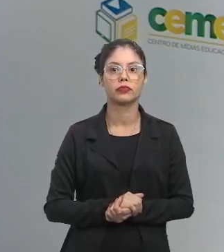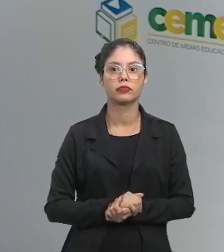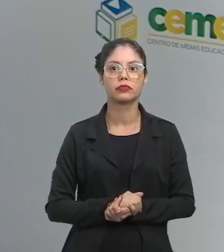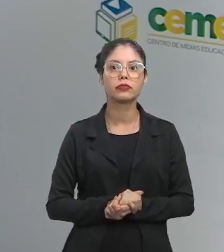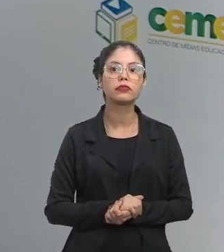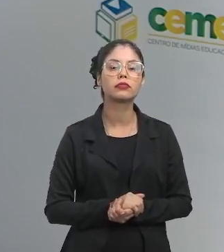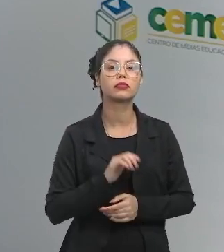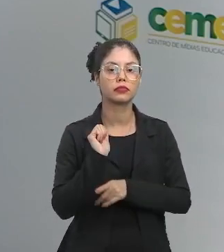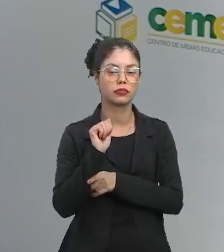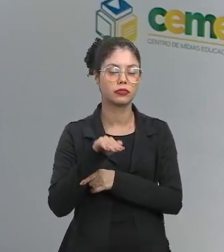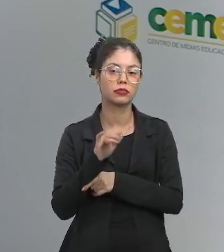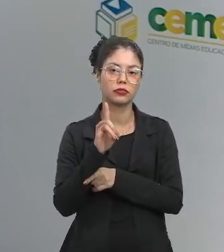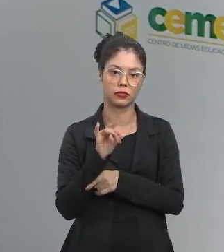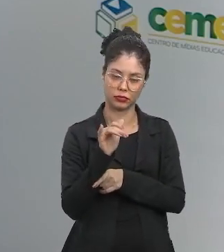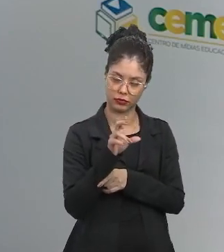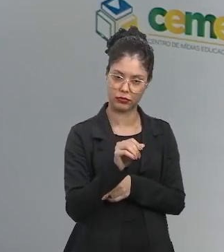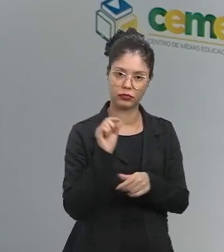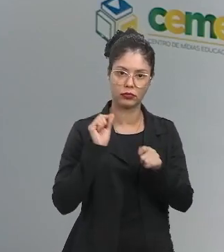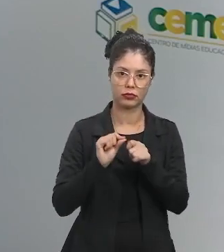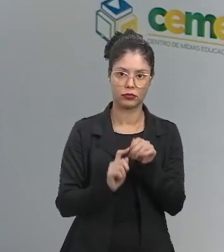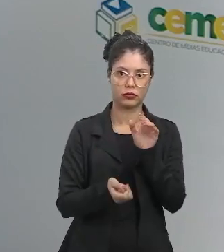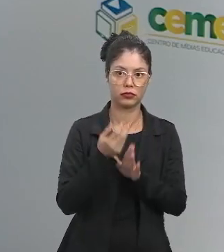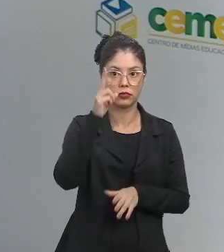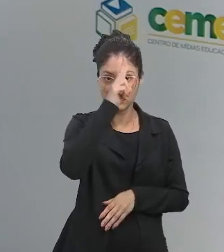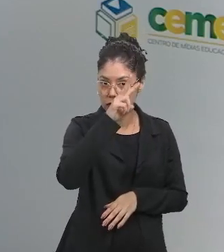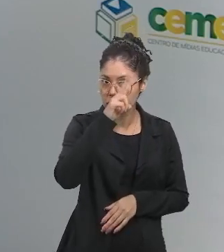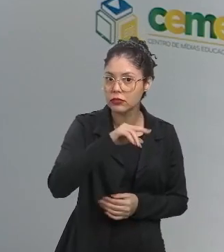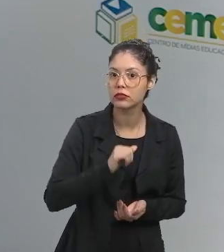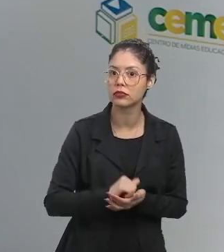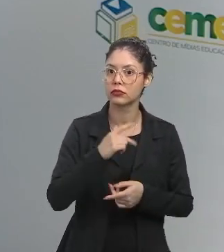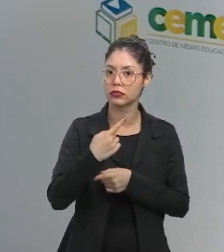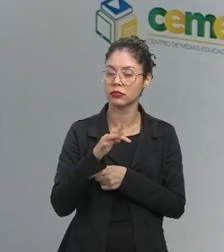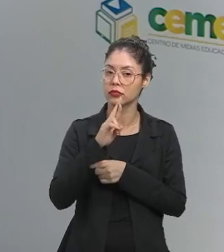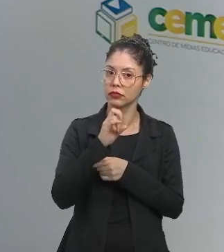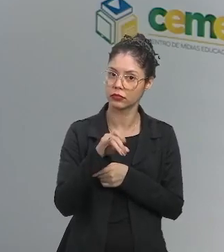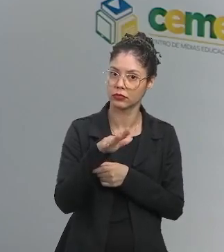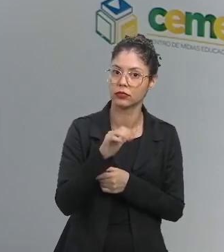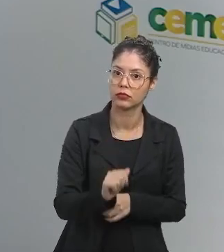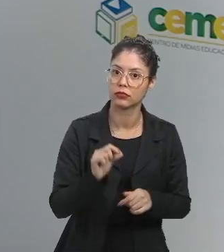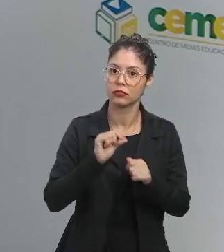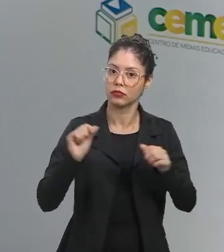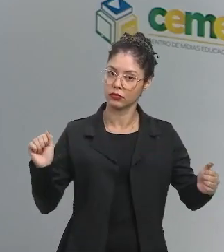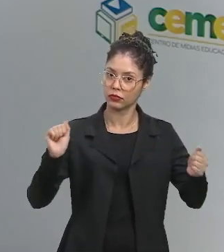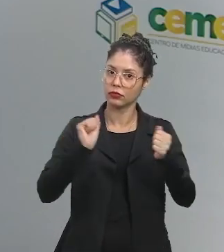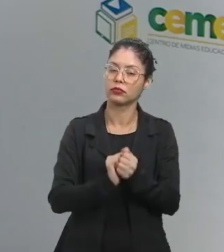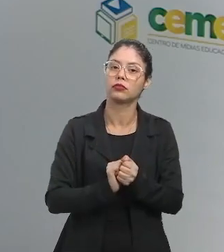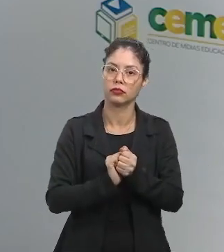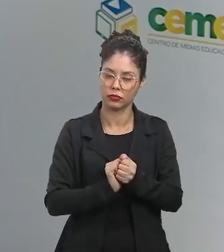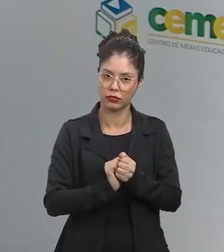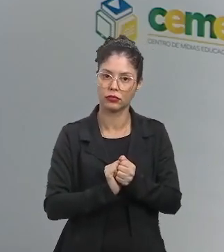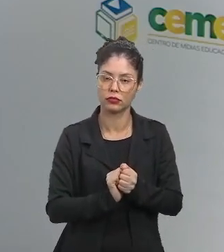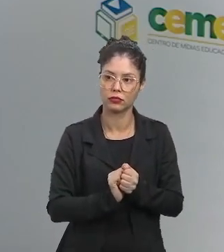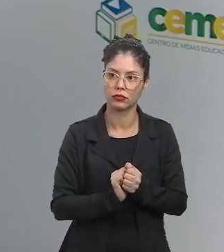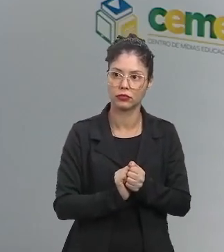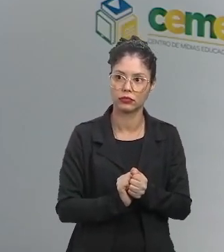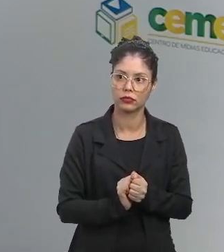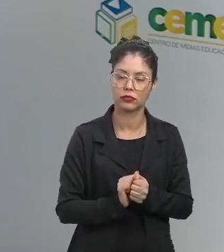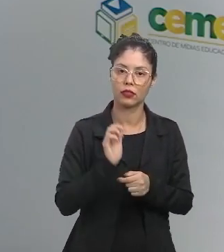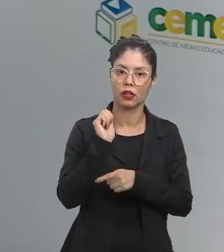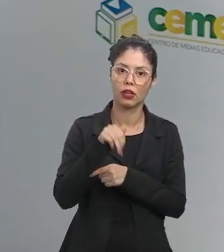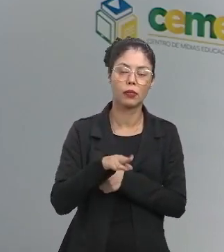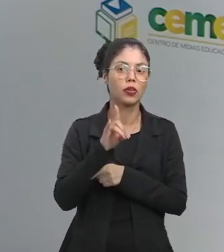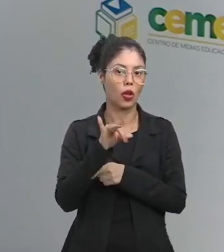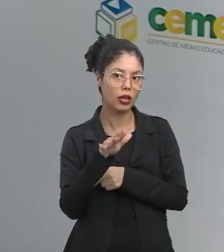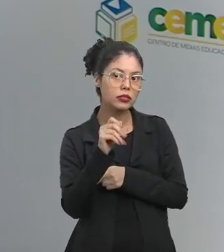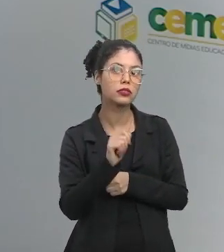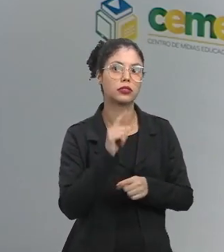os aminoácidos para a formação da proteína. Lembrem, proteínas são formadas pela junção de aminoácidos. Um aminoácido mais um